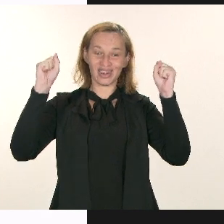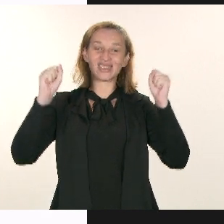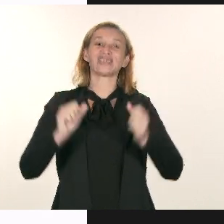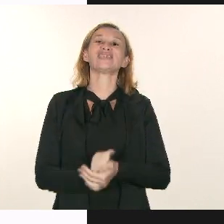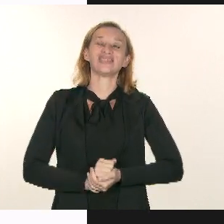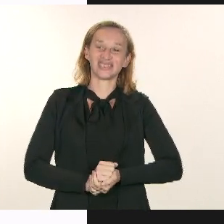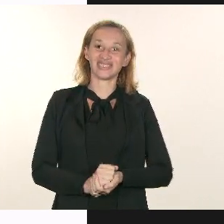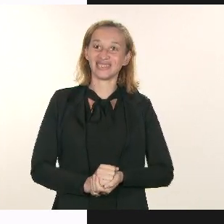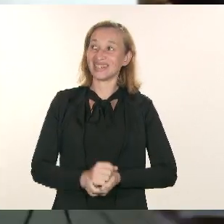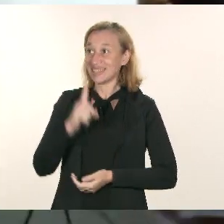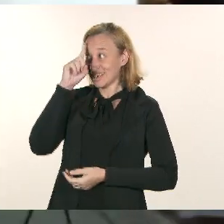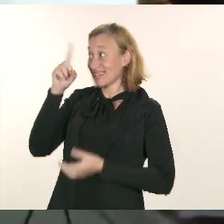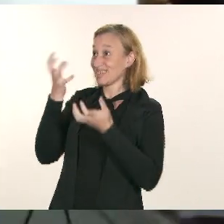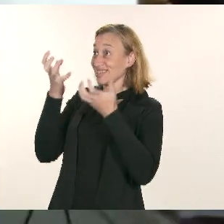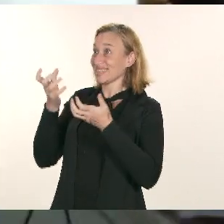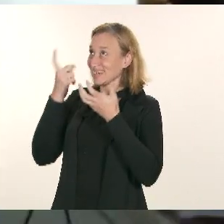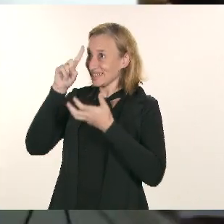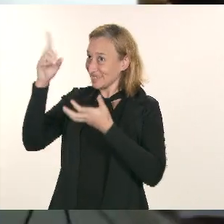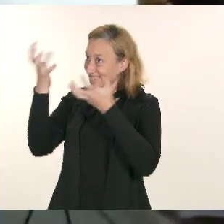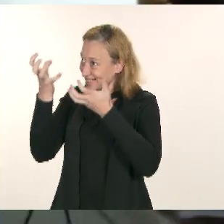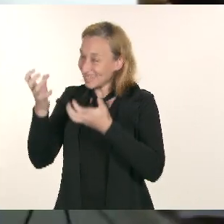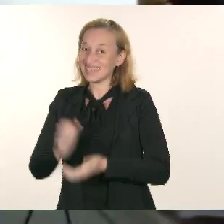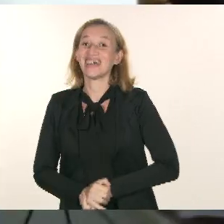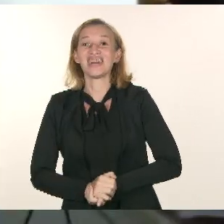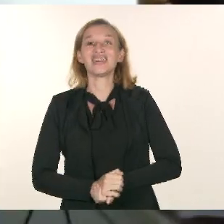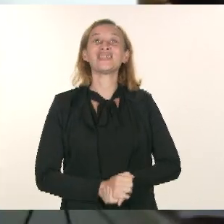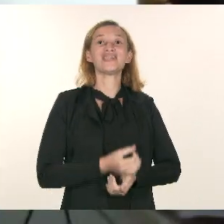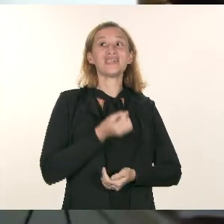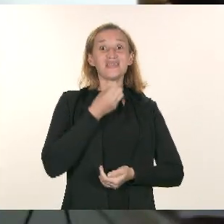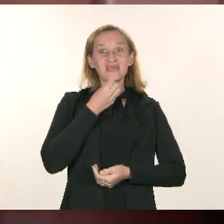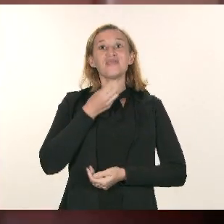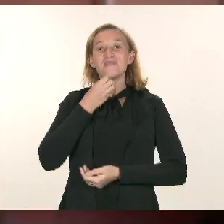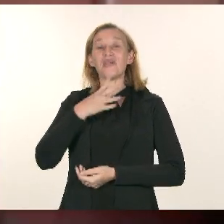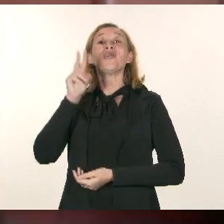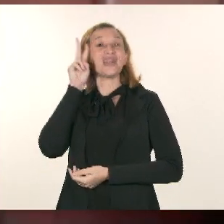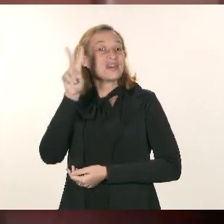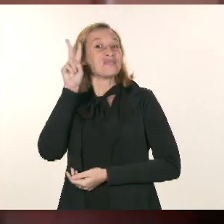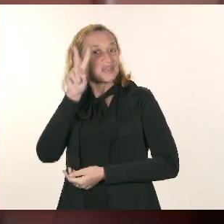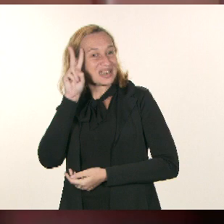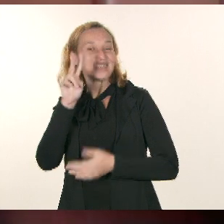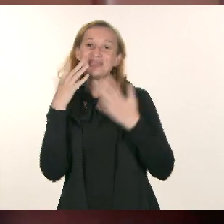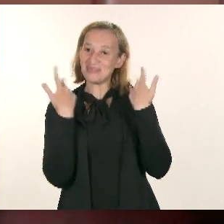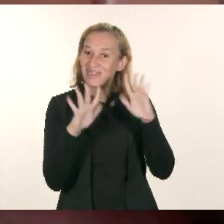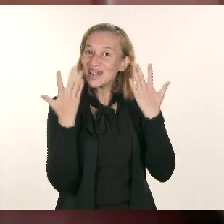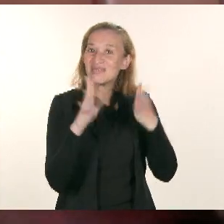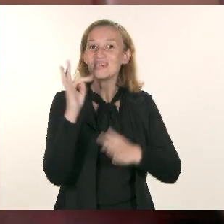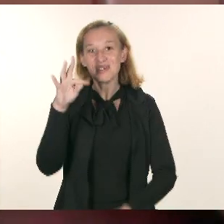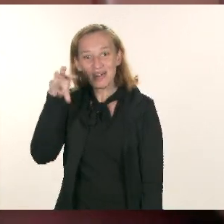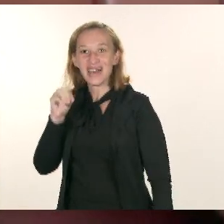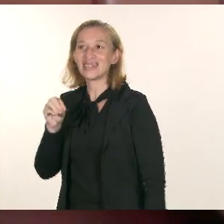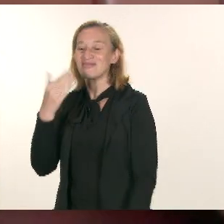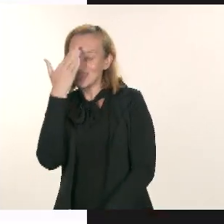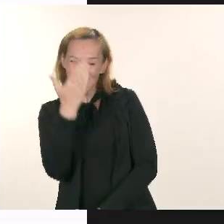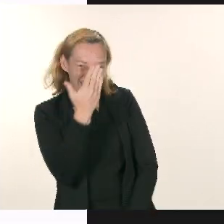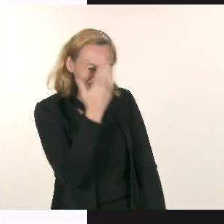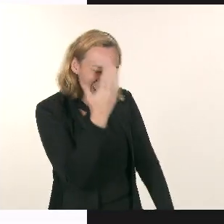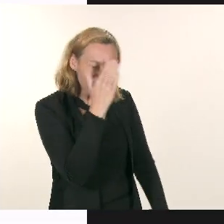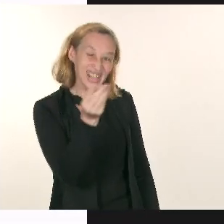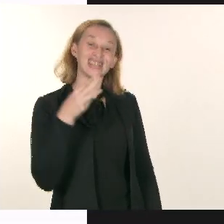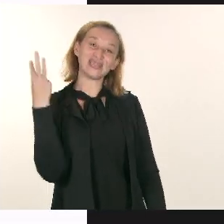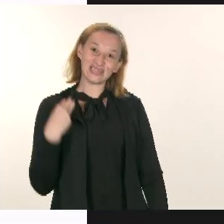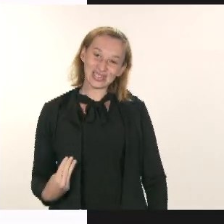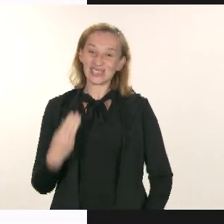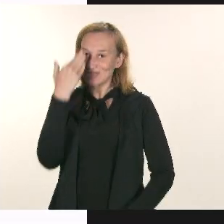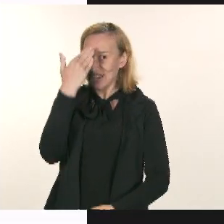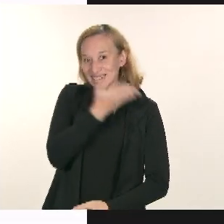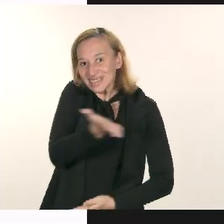quiser. Especial aí esse Olha, bela aniversário do Bebeto. lembrança, Flávio. Parabéns, Bebetão. Obrigado, Mônica. Obrigado a